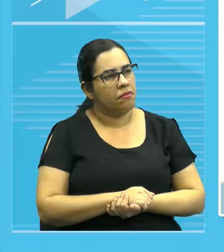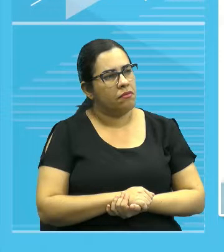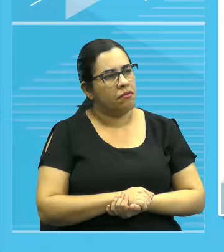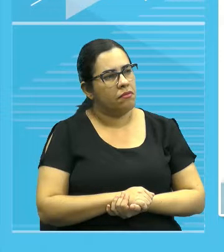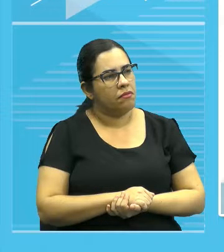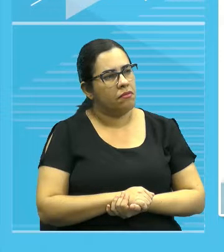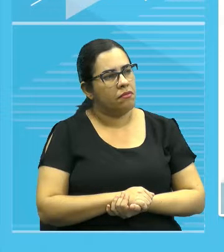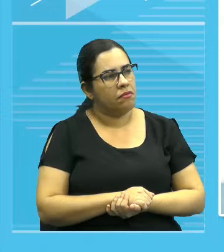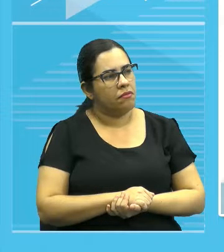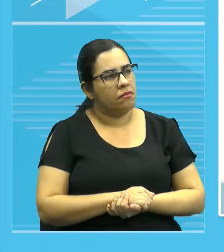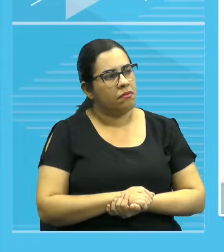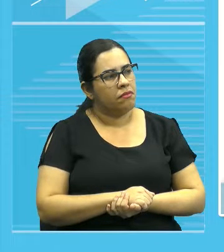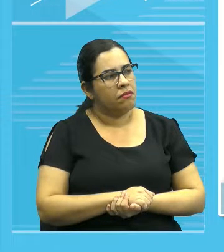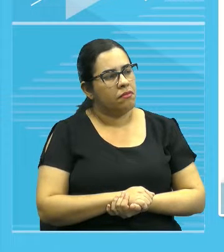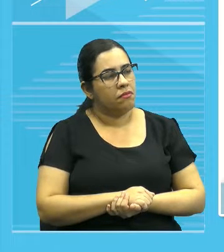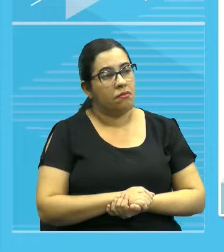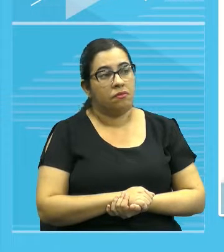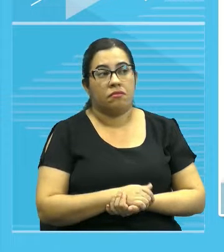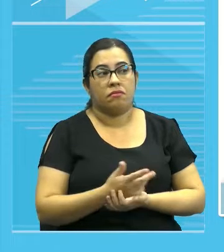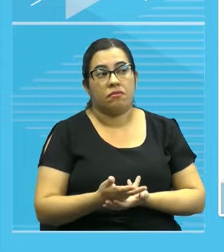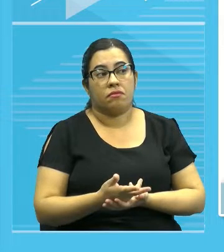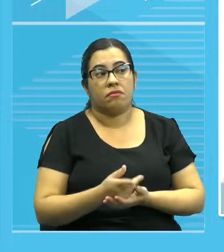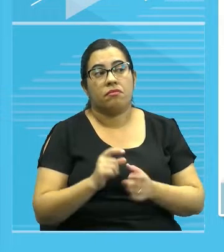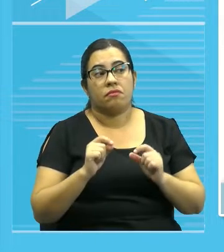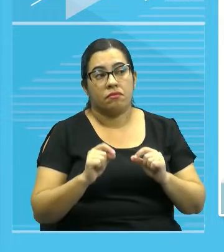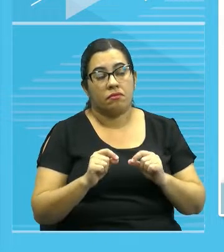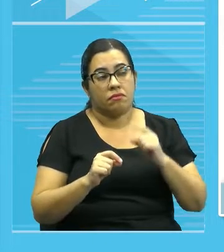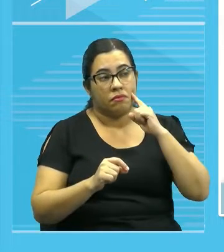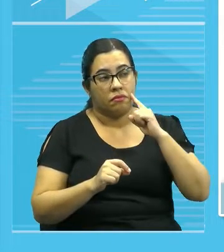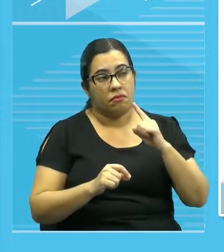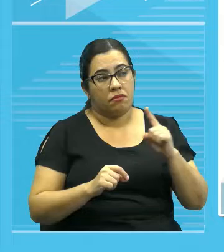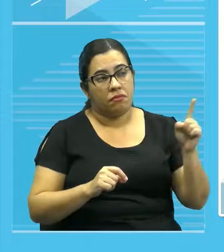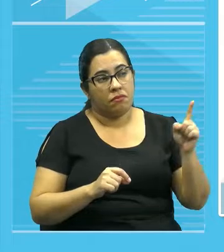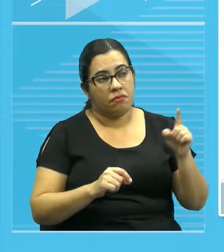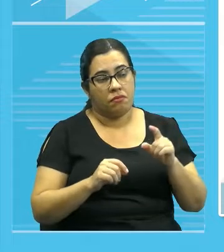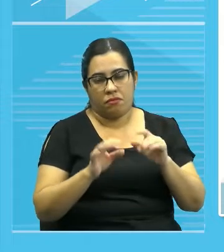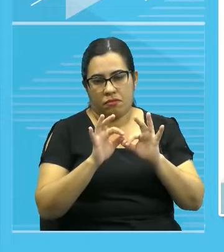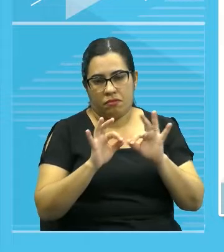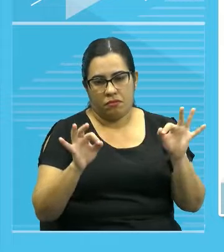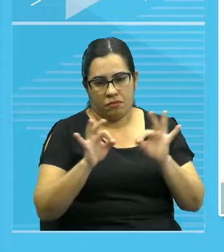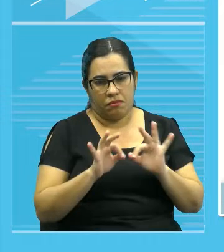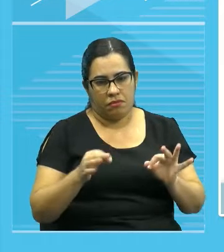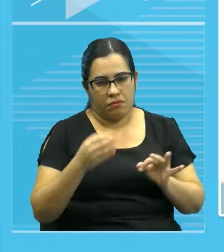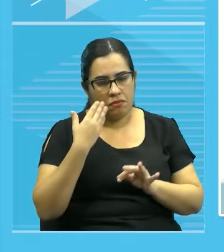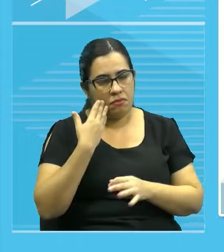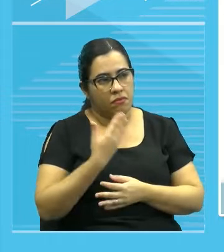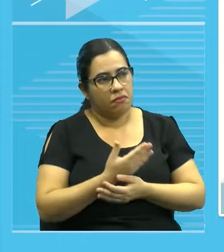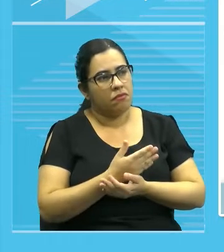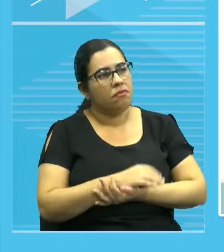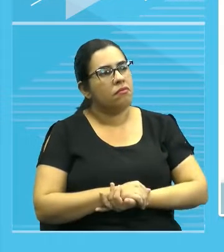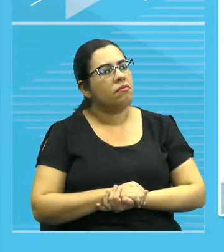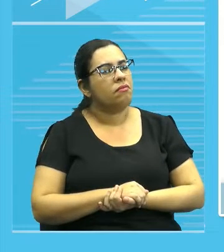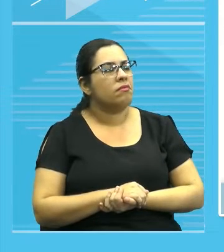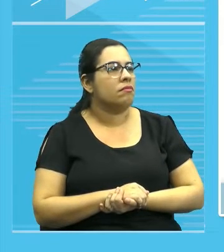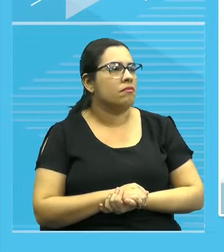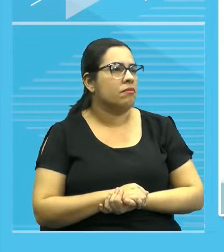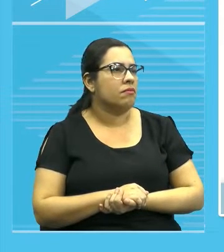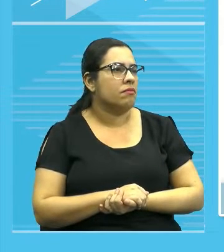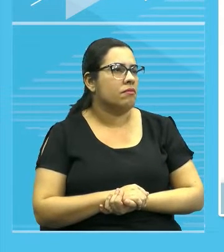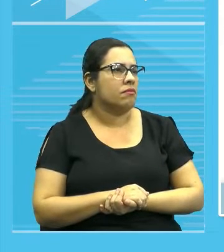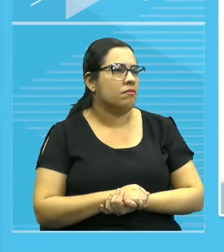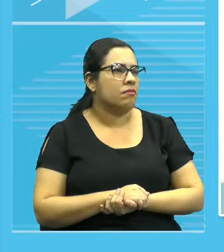indígenas de América somos nós Estas na segunda conquista a hora